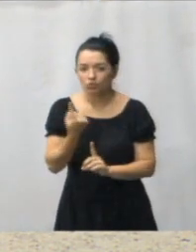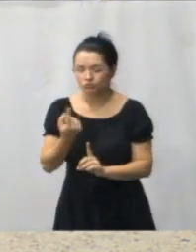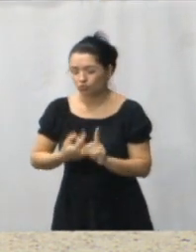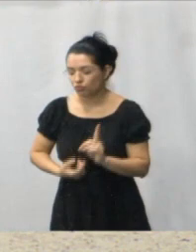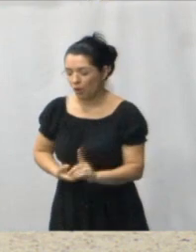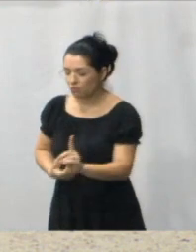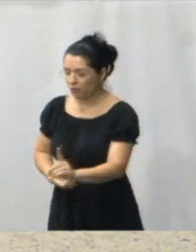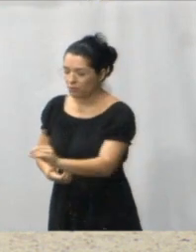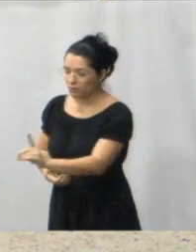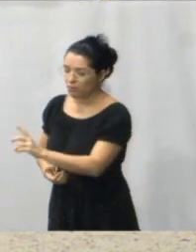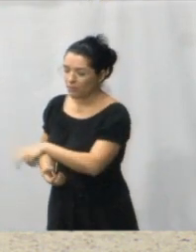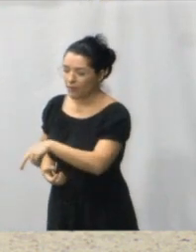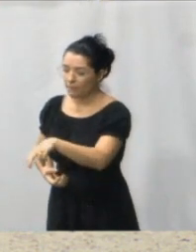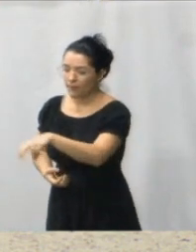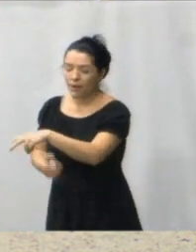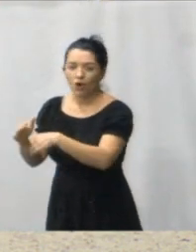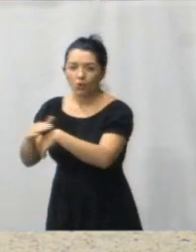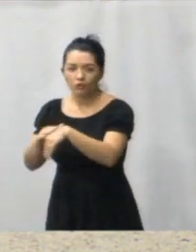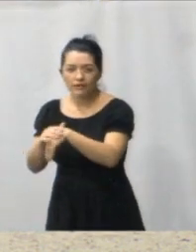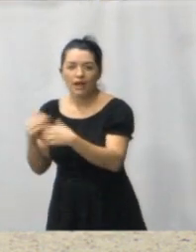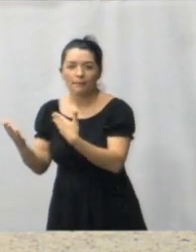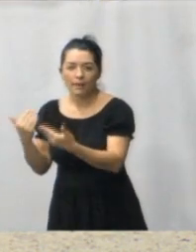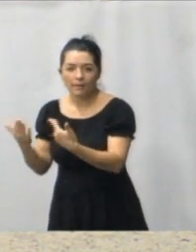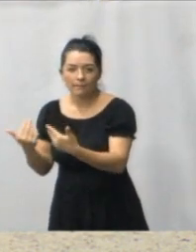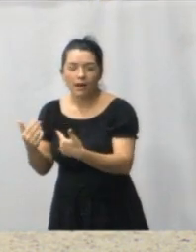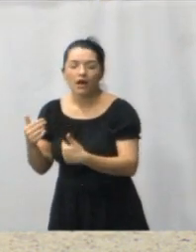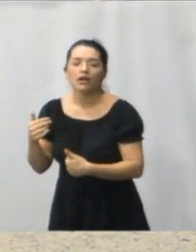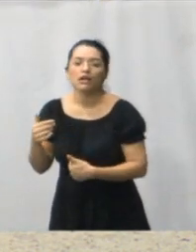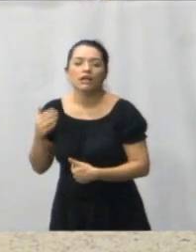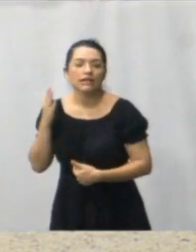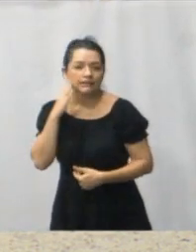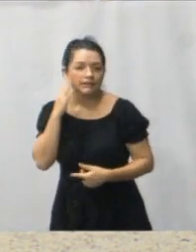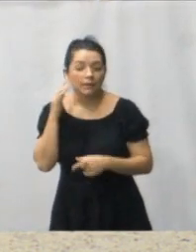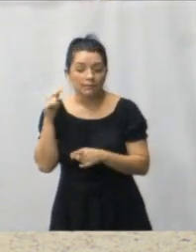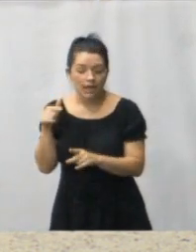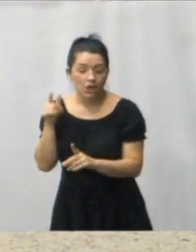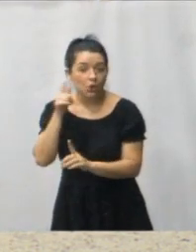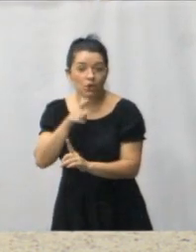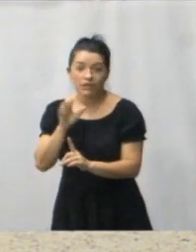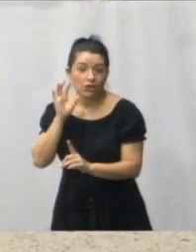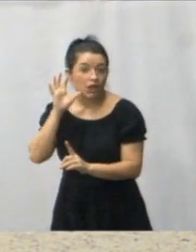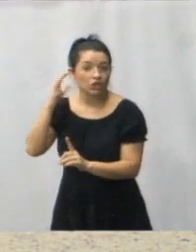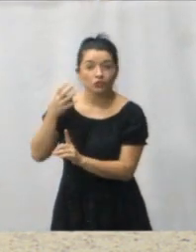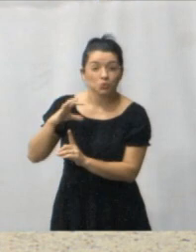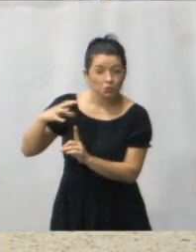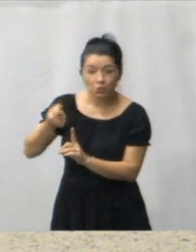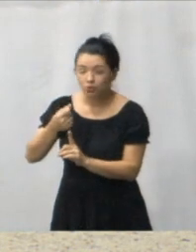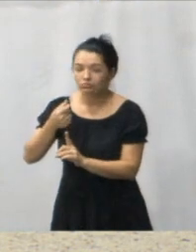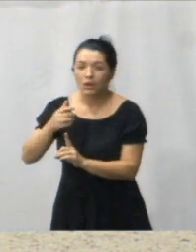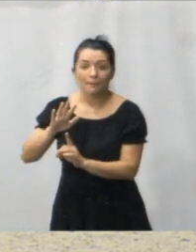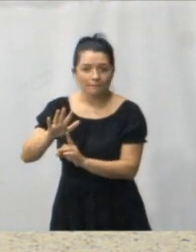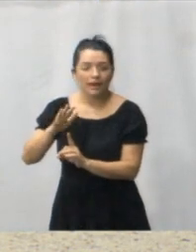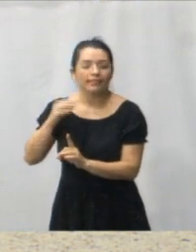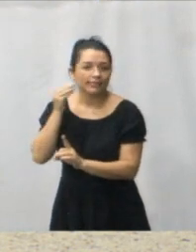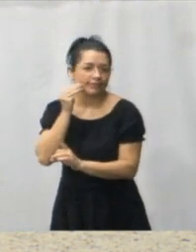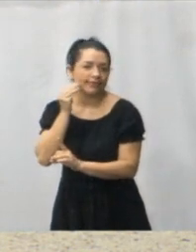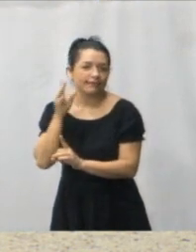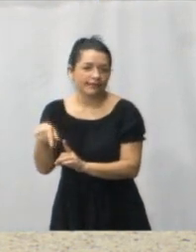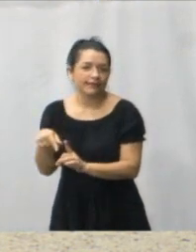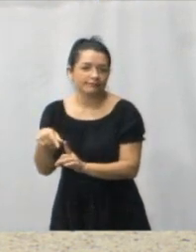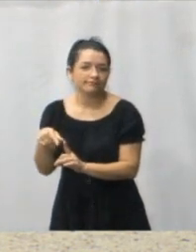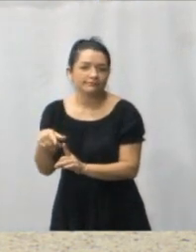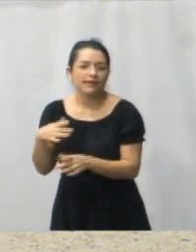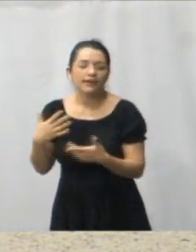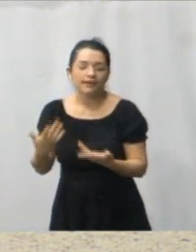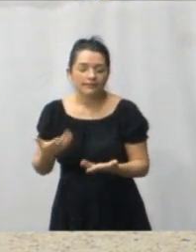que ele pode até não conseguir resolver tudo, mas que ele tem tentado, tem, e nós vamos caminhar lado a lado para que consiga sanar essas